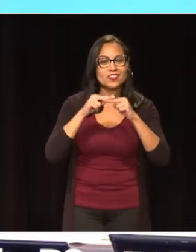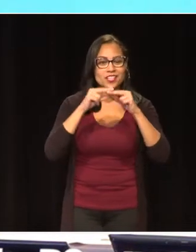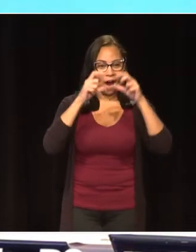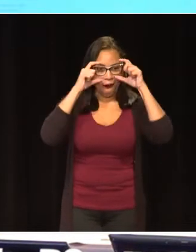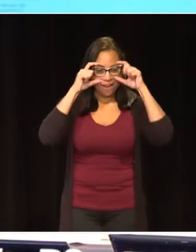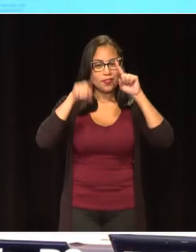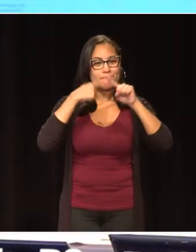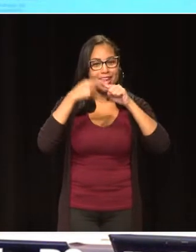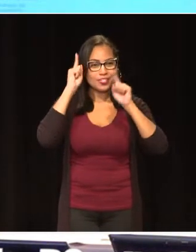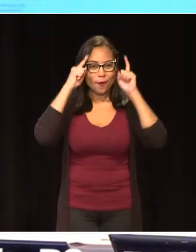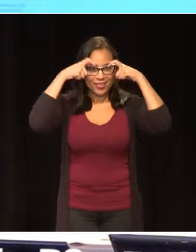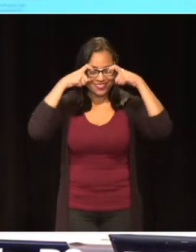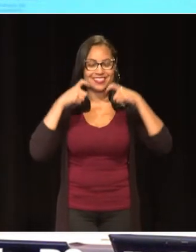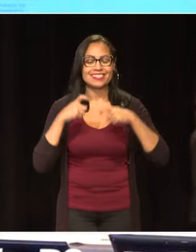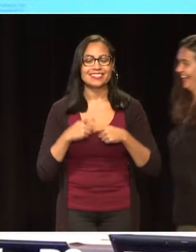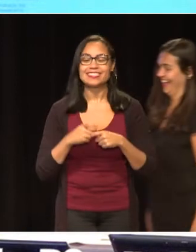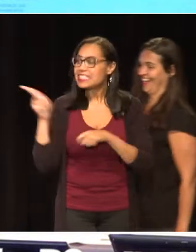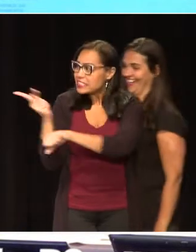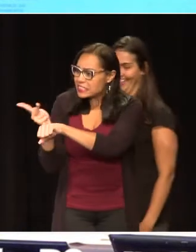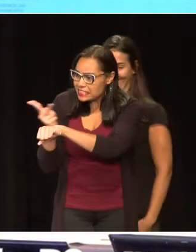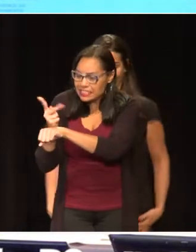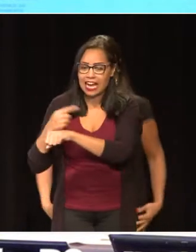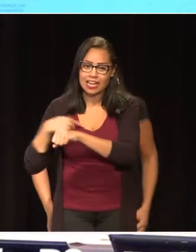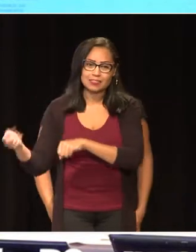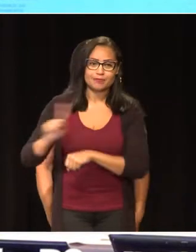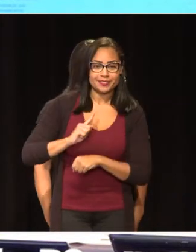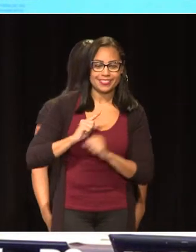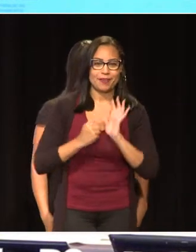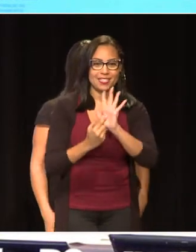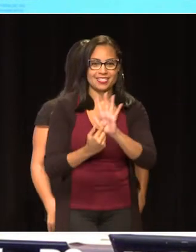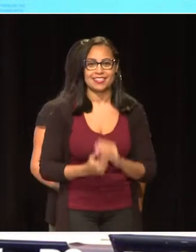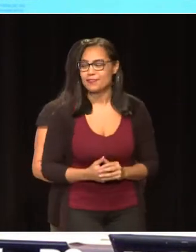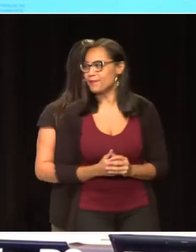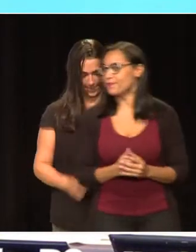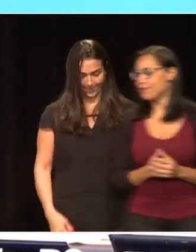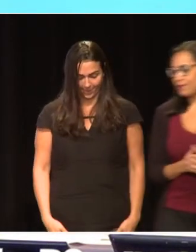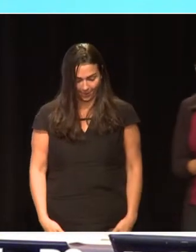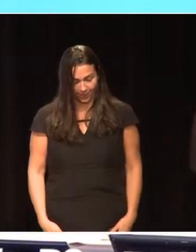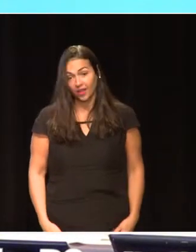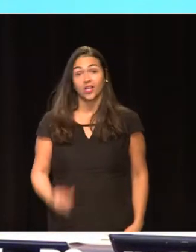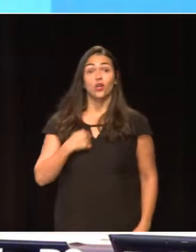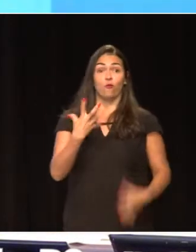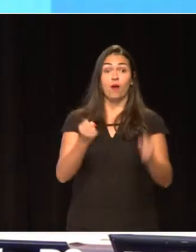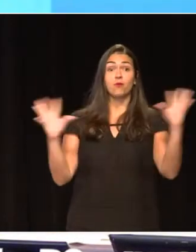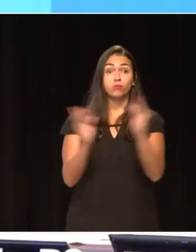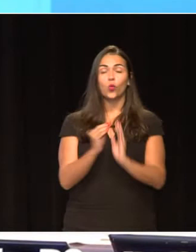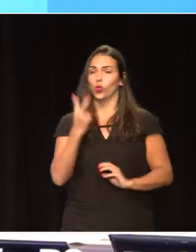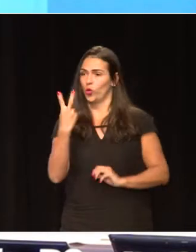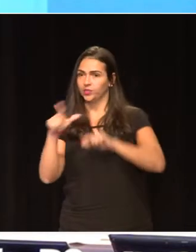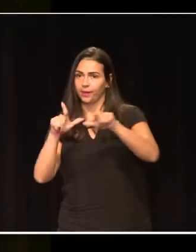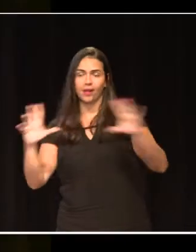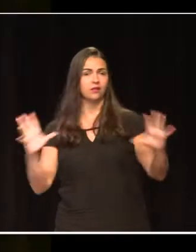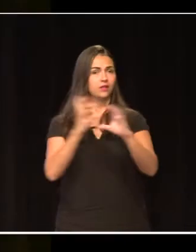né? Enquanto o Flávio vai procurando, eu vou justificar que a gente vai apresentar condensando 2 trabalhos em um, como a Dani já